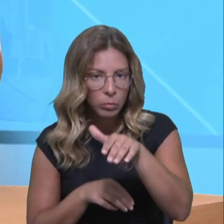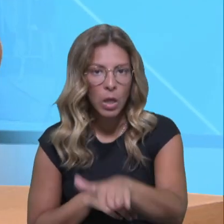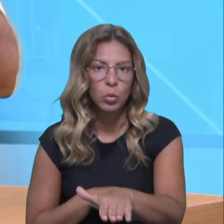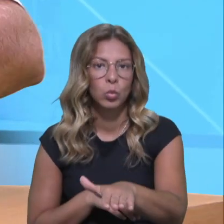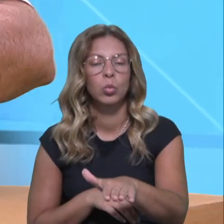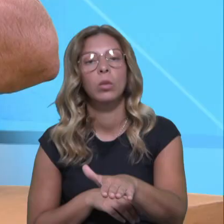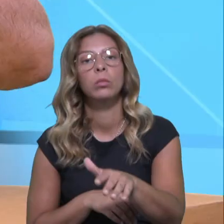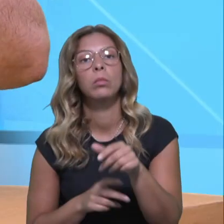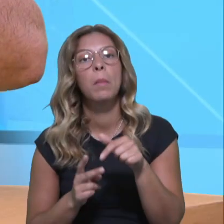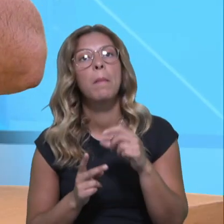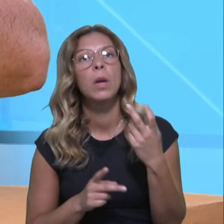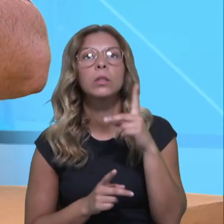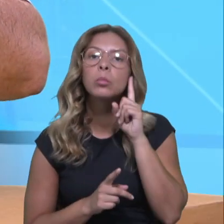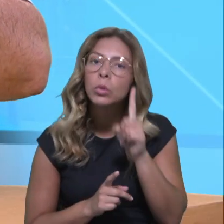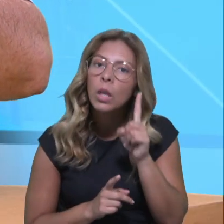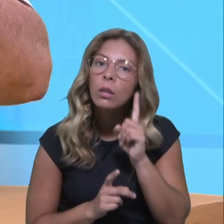é importante